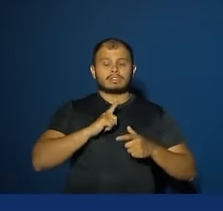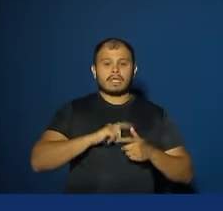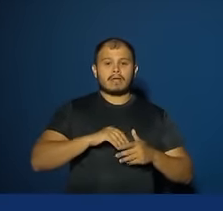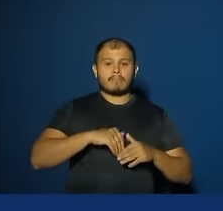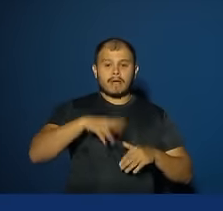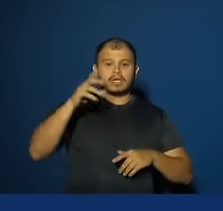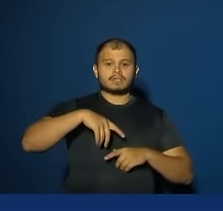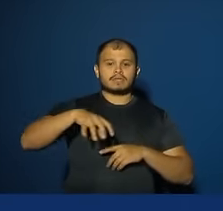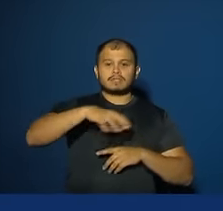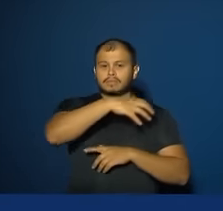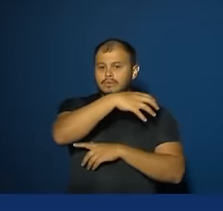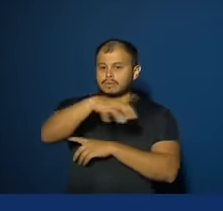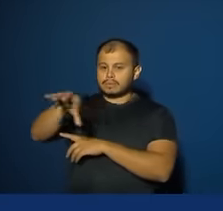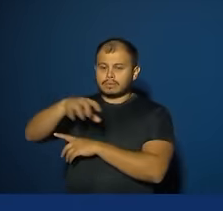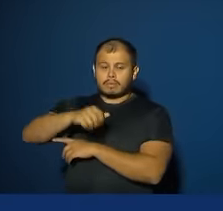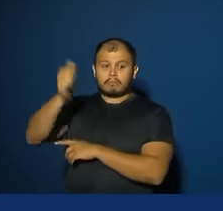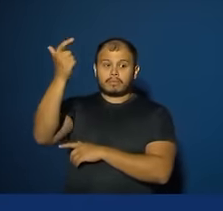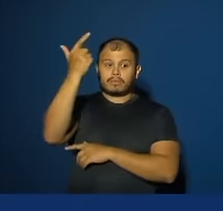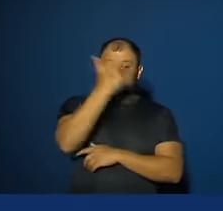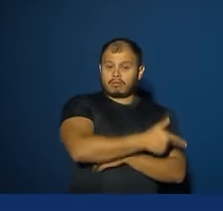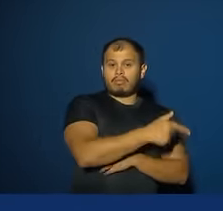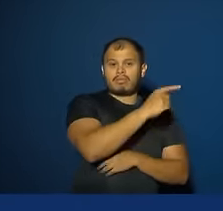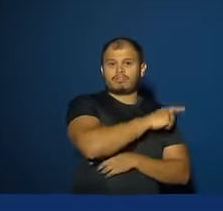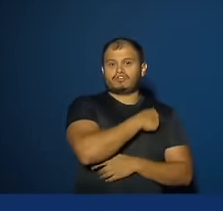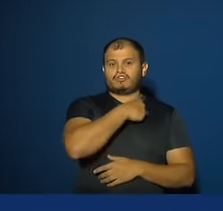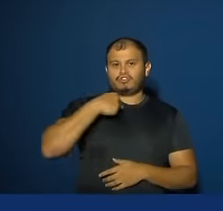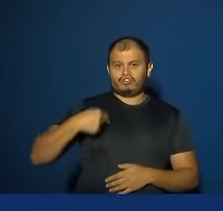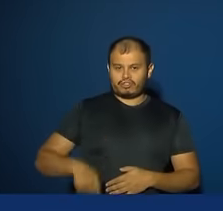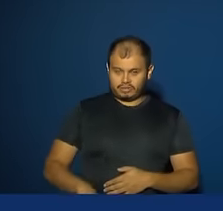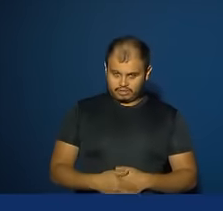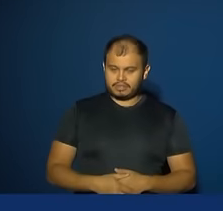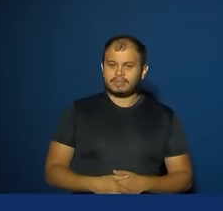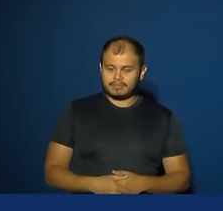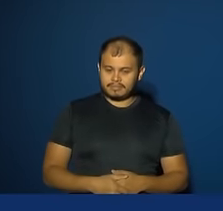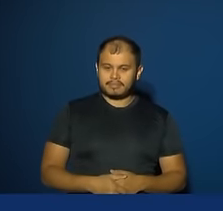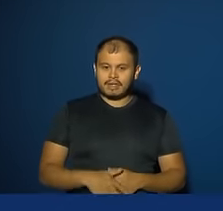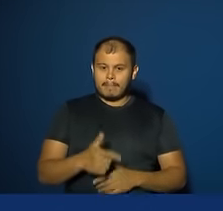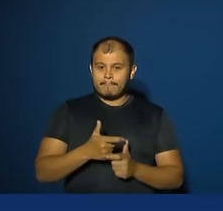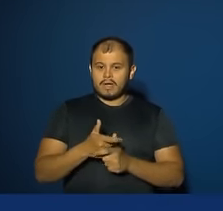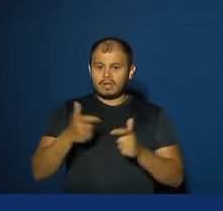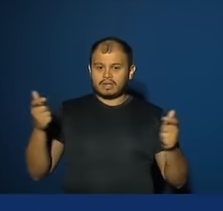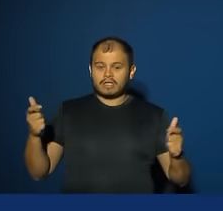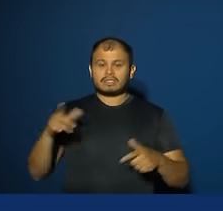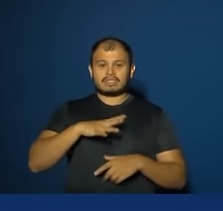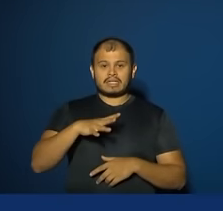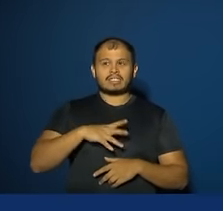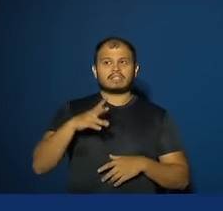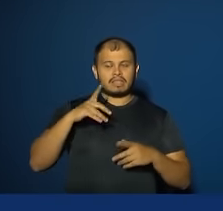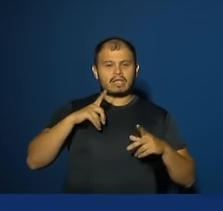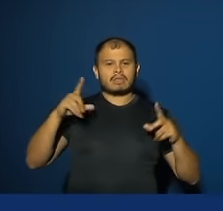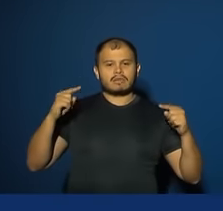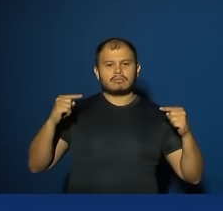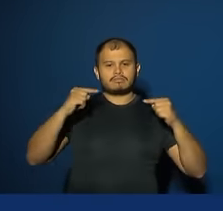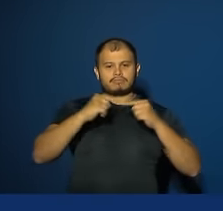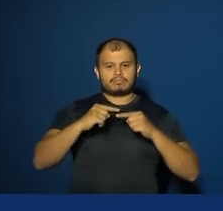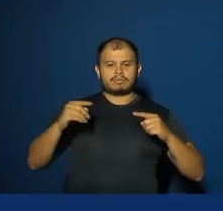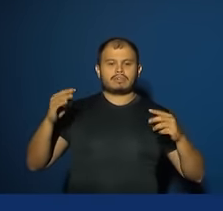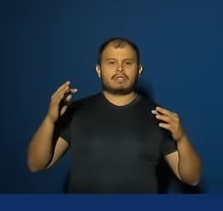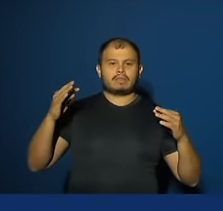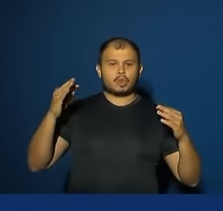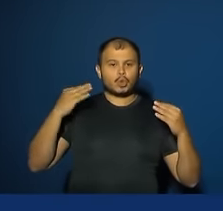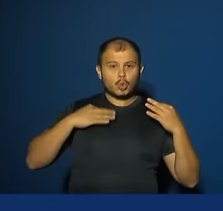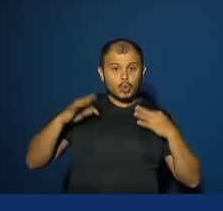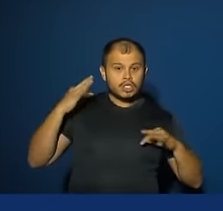guenda na Arábia Saudita do que na China é maior parte dessas megacidades relacionadas a turism turismo não combina com